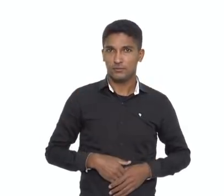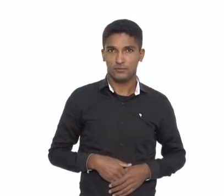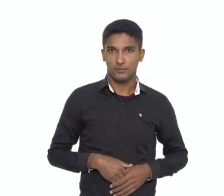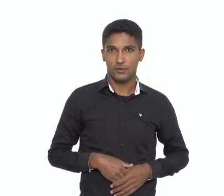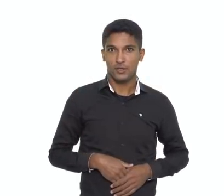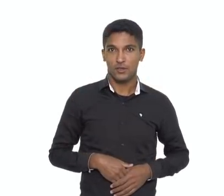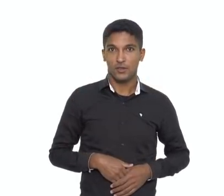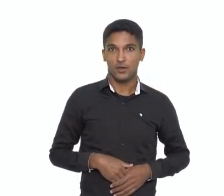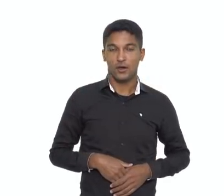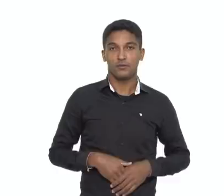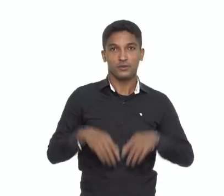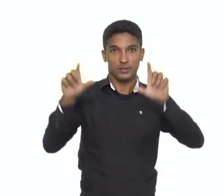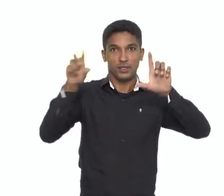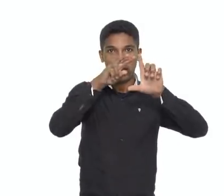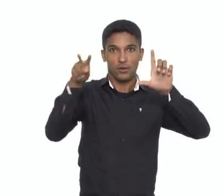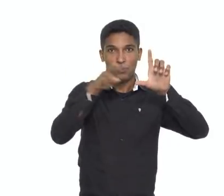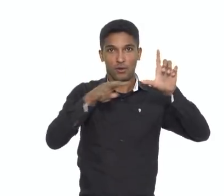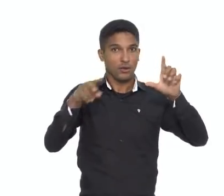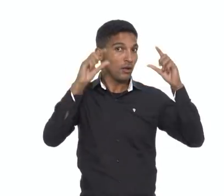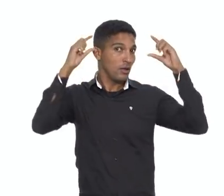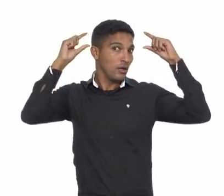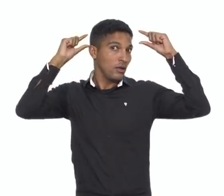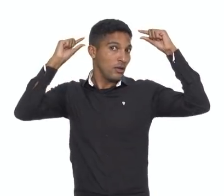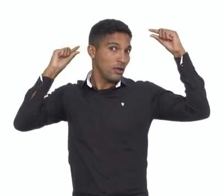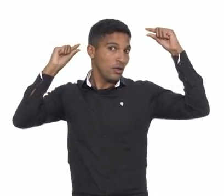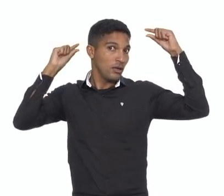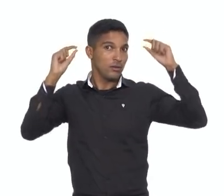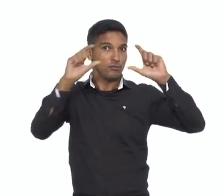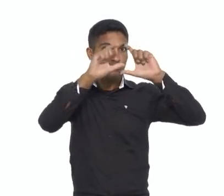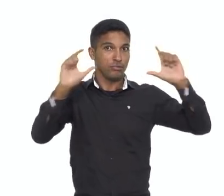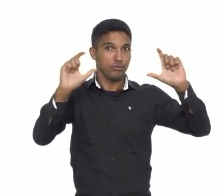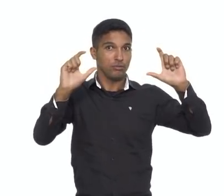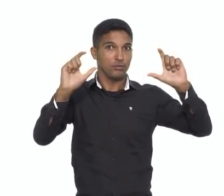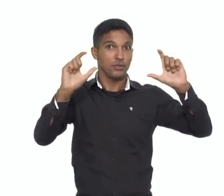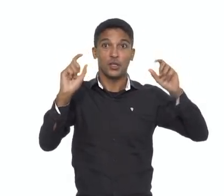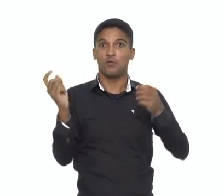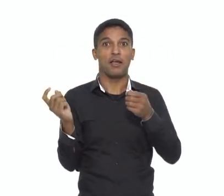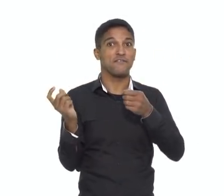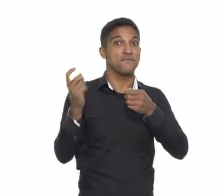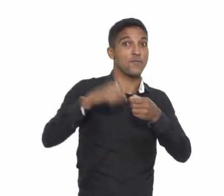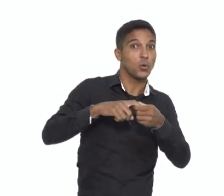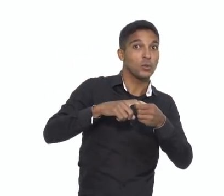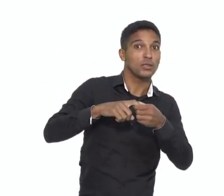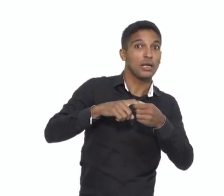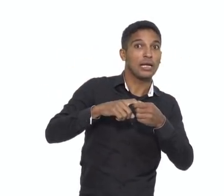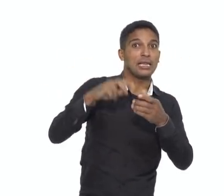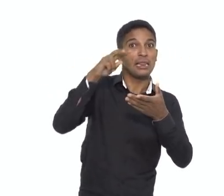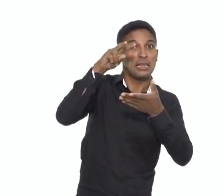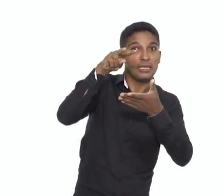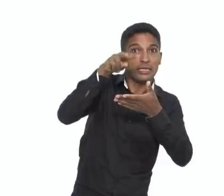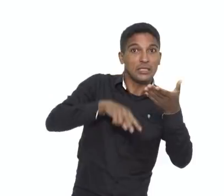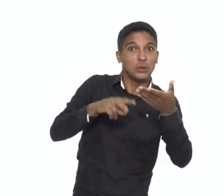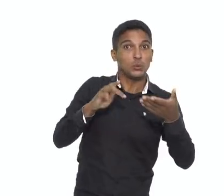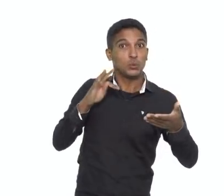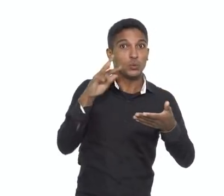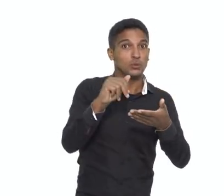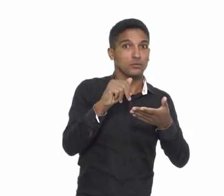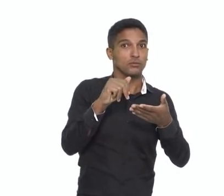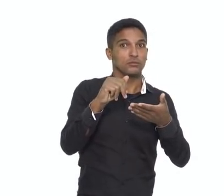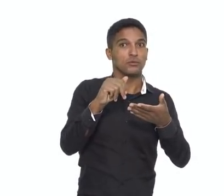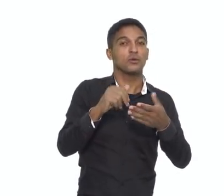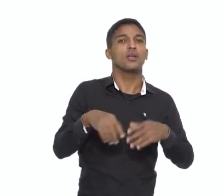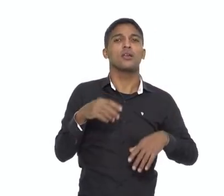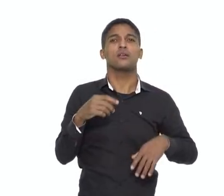da leitura do fragmento do Pequeno Príncipe, nós não vamos voltar lá na leitura toda, né? Que a raposa é um